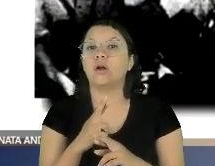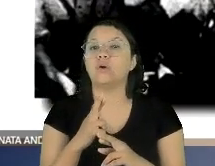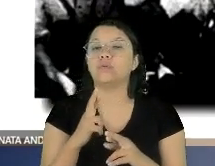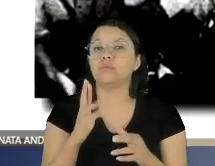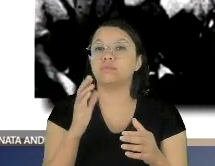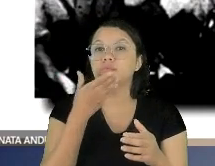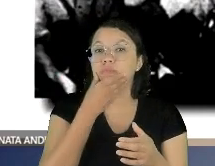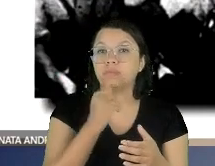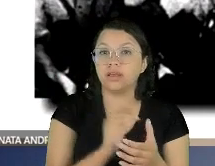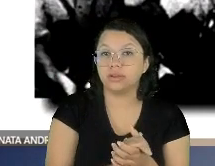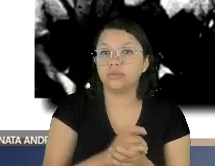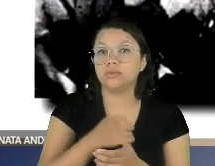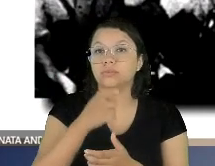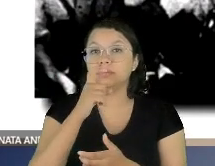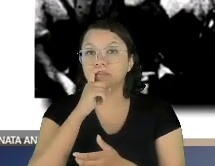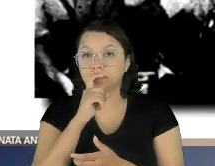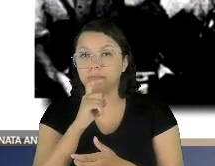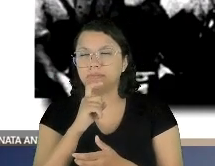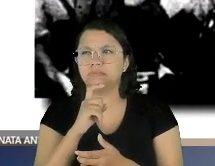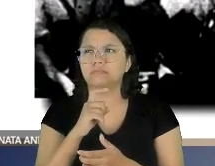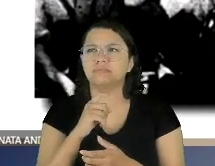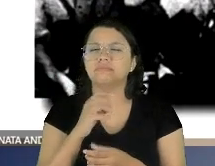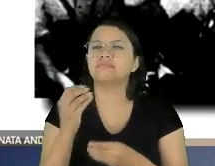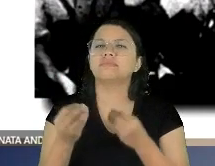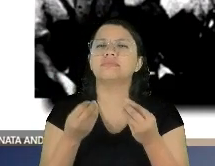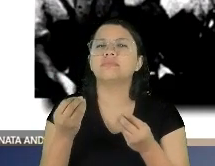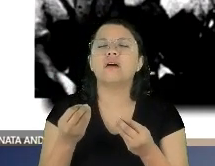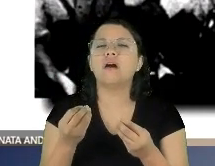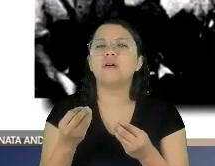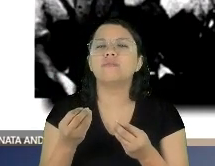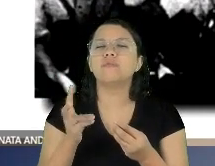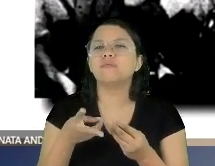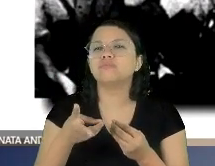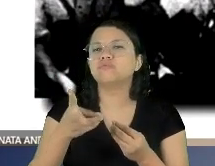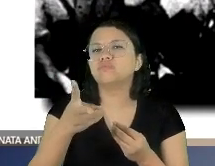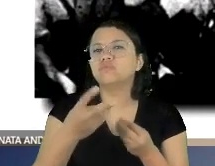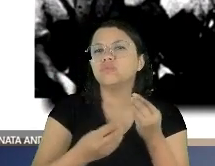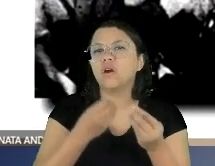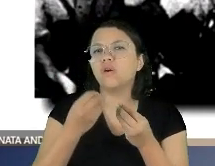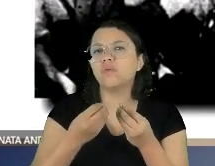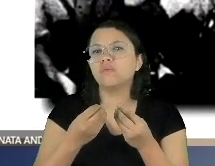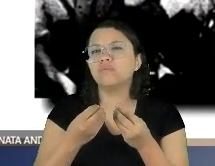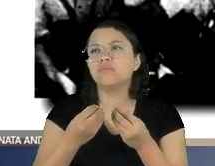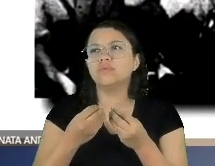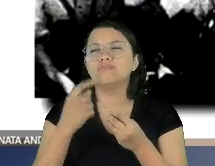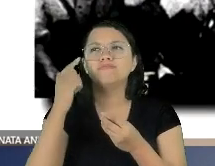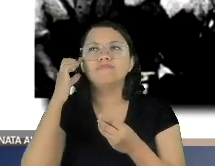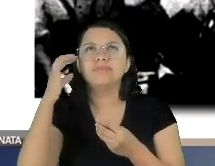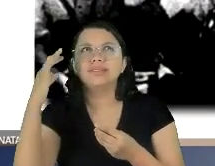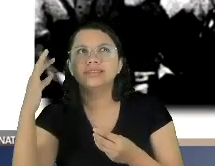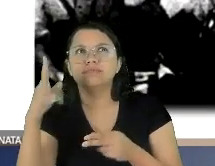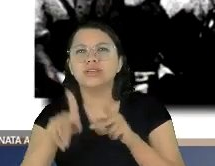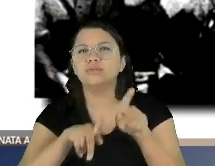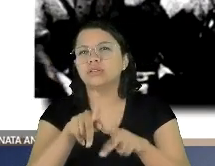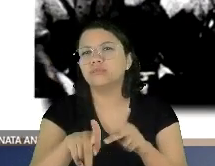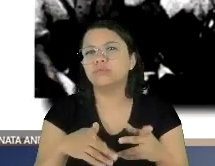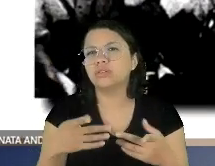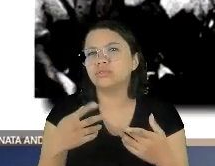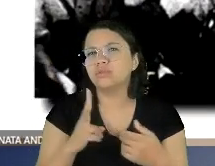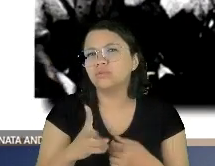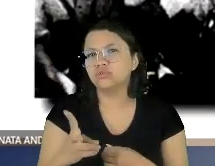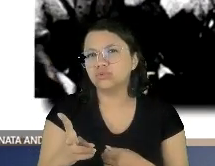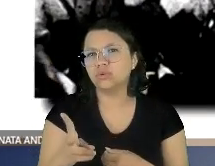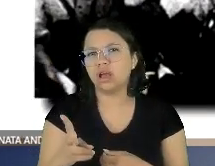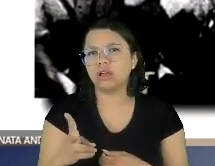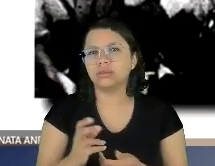pais. Mas e aí? Como continua? Como que fica o pensamento da população? O pensamento